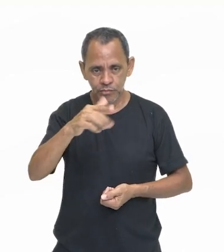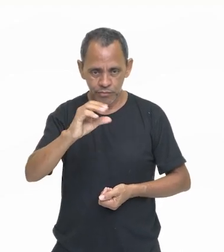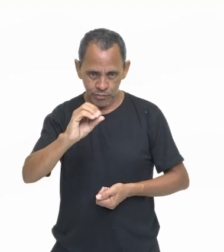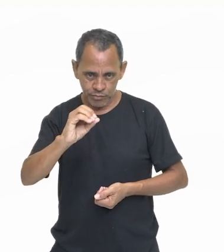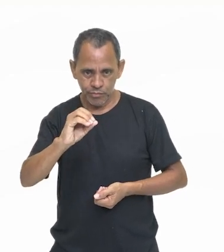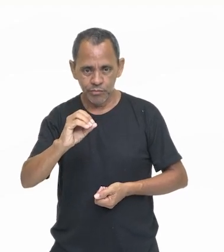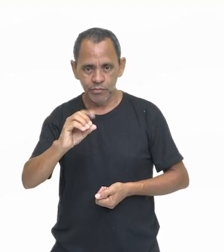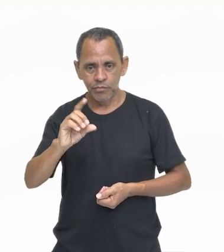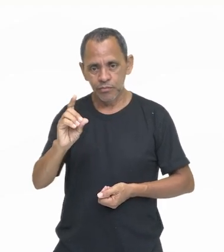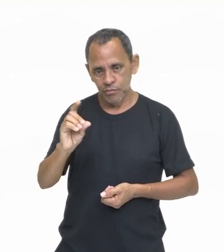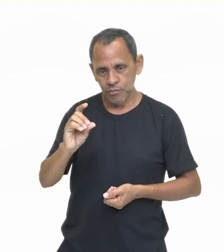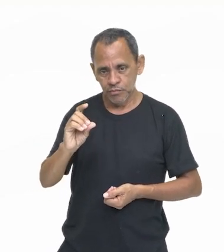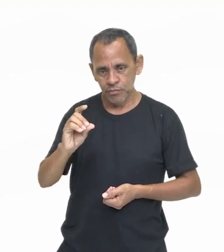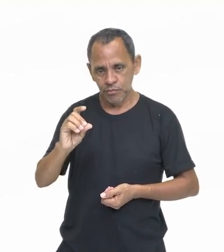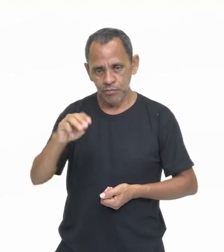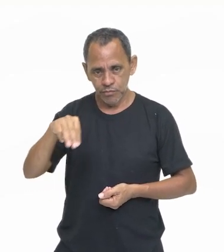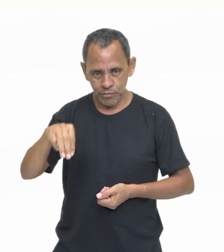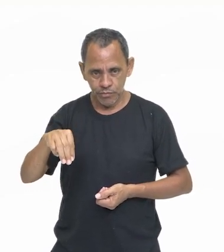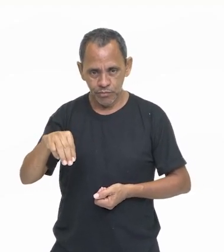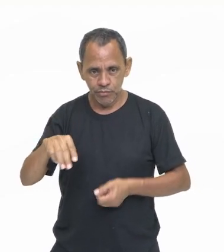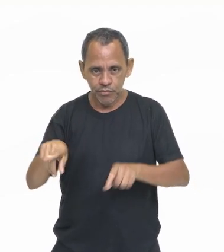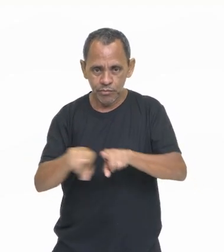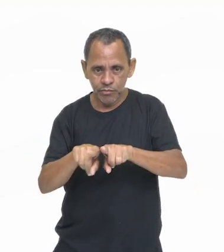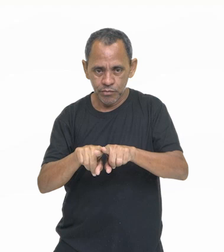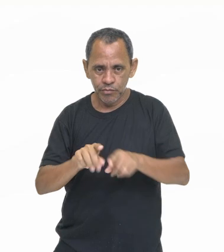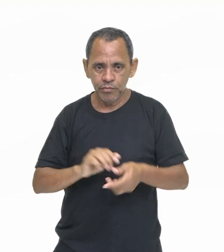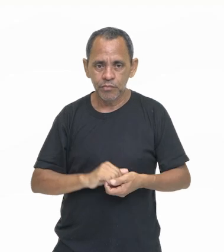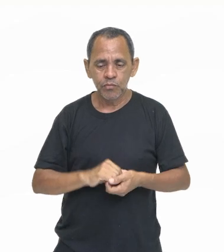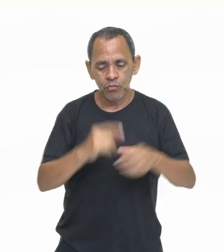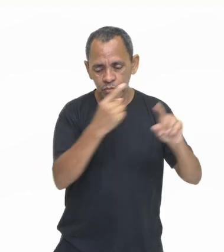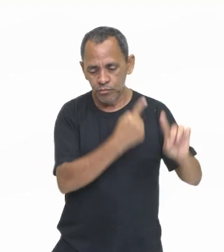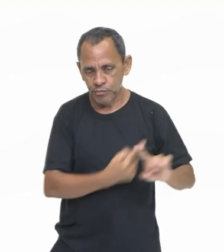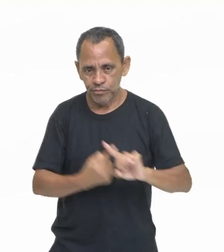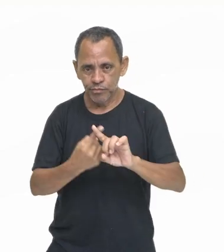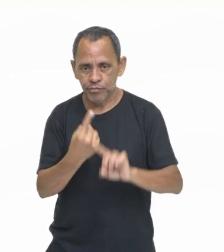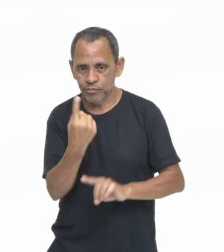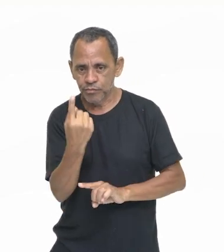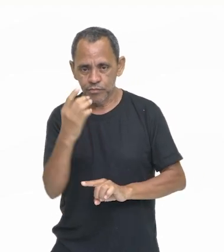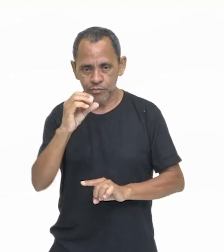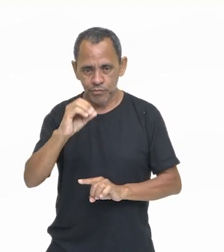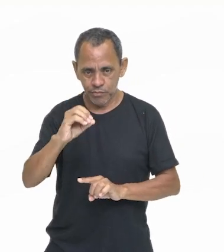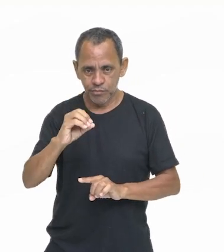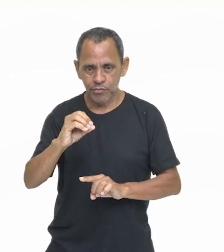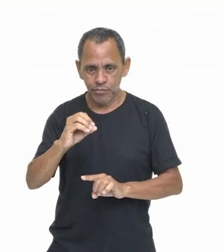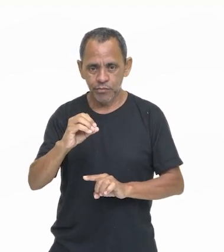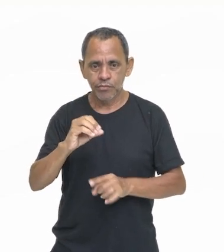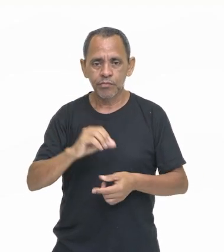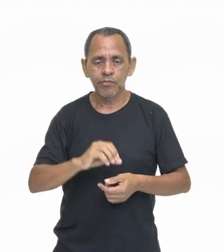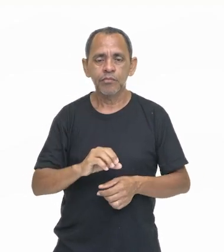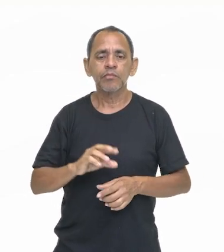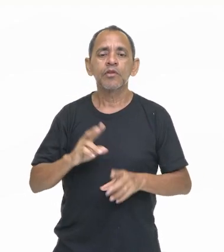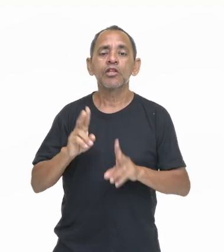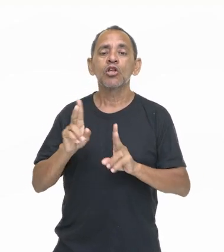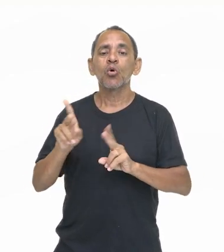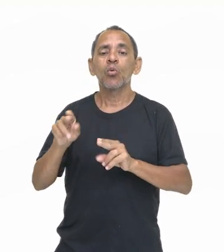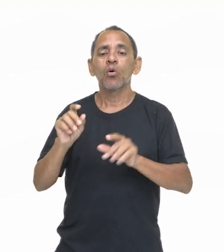a resposta em gramas. Então vamos multiplicar por 10 novamente. 170 multiplicado por 10 é igual